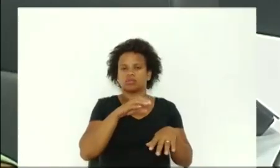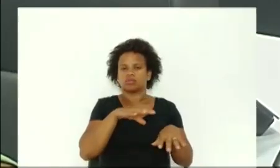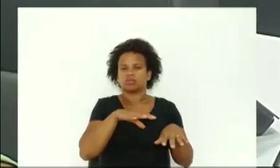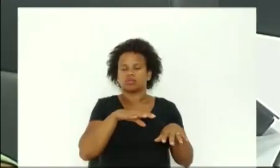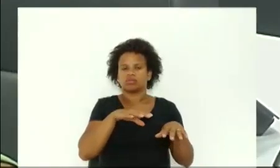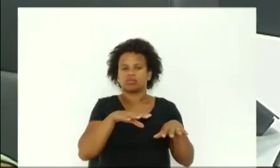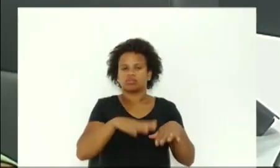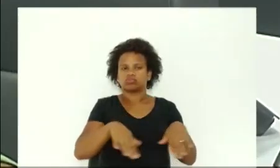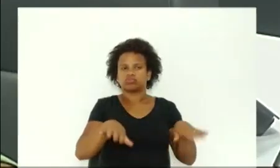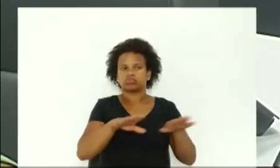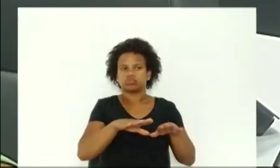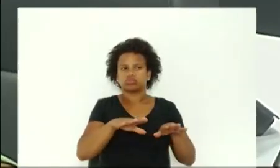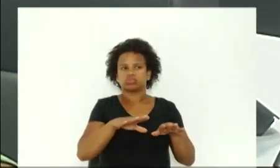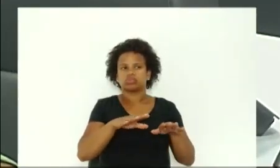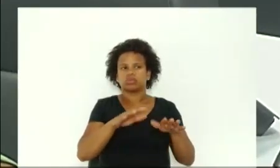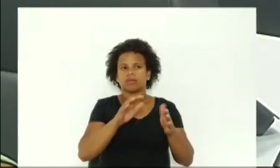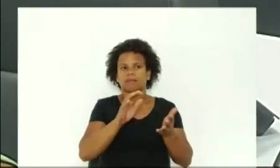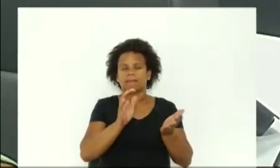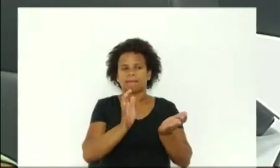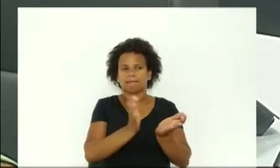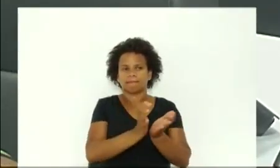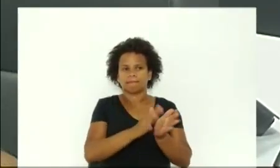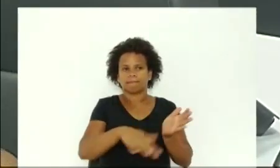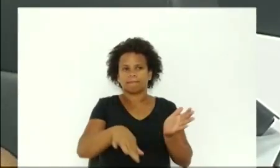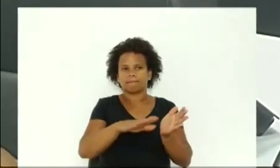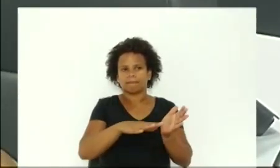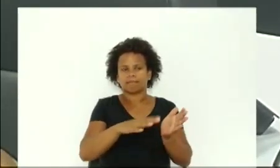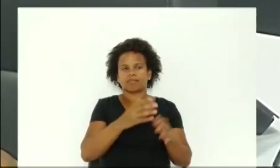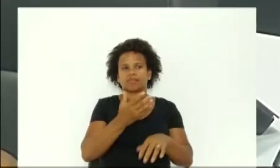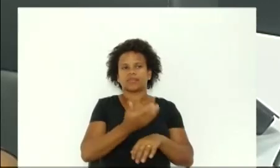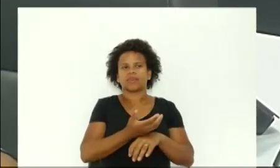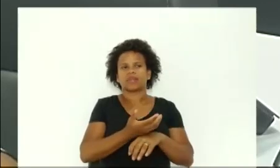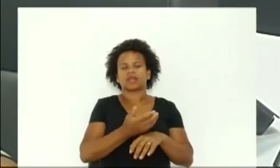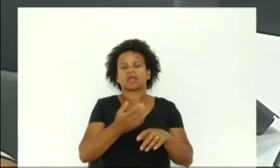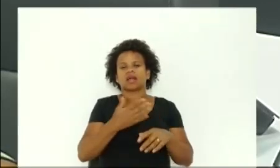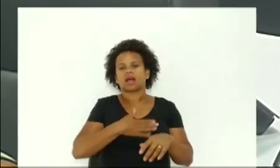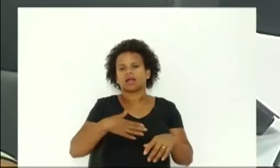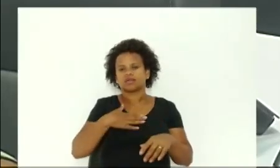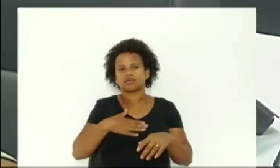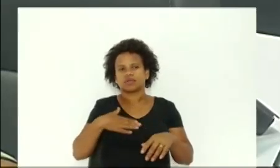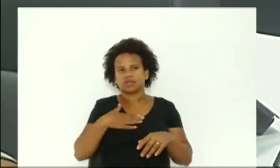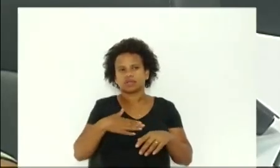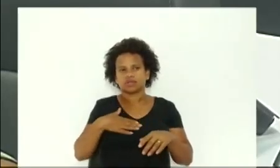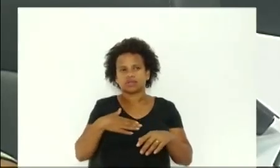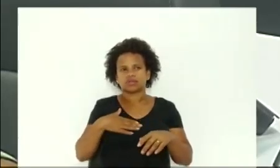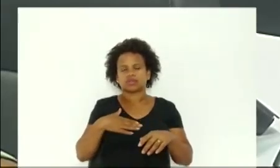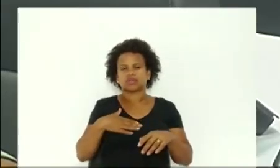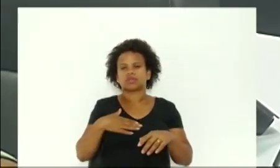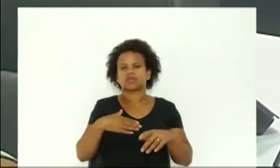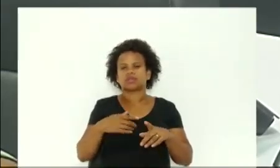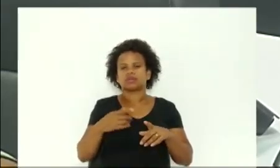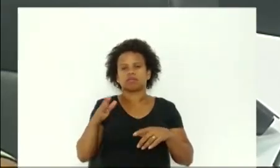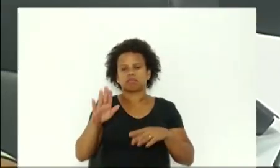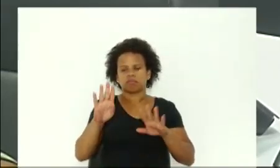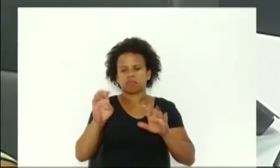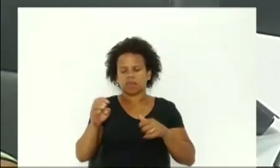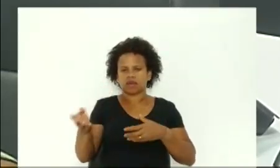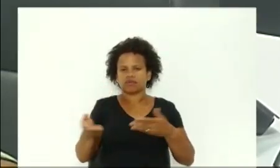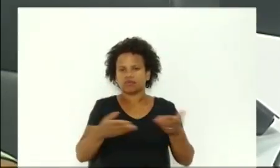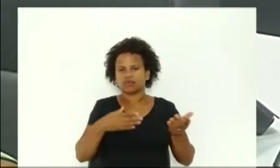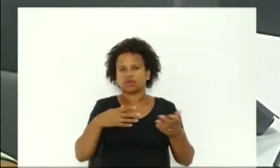parque tecnológico, né, Junô? Então isso é muito gratificante. E sejam bem-vindos os empresários, né? Gerando emprego e renda para a nossa